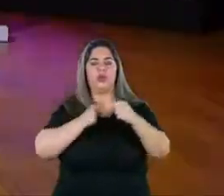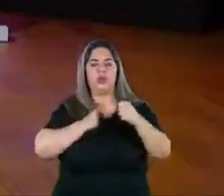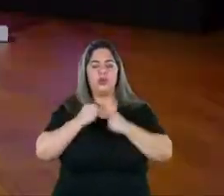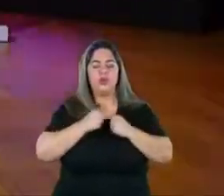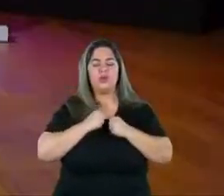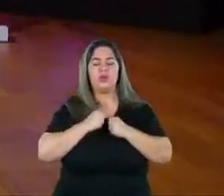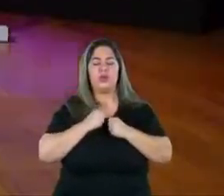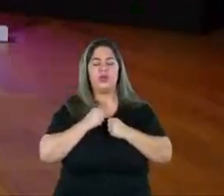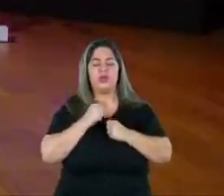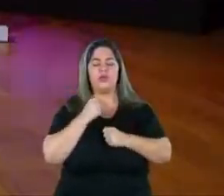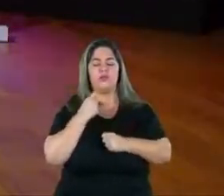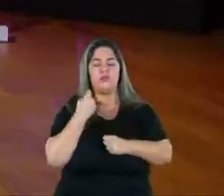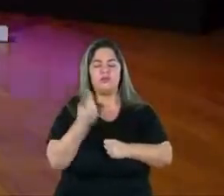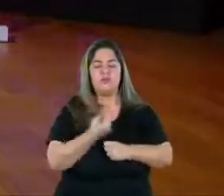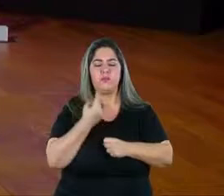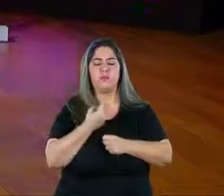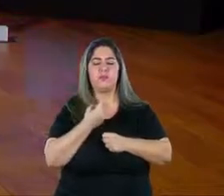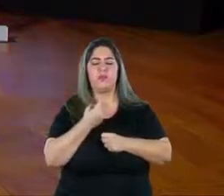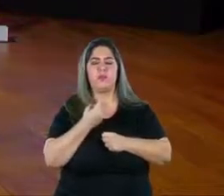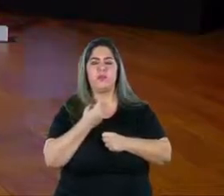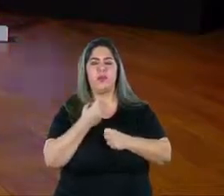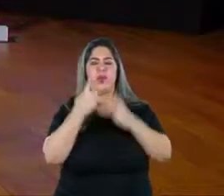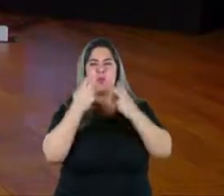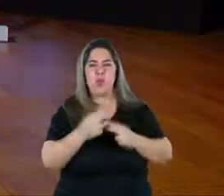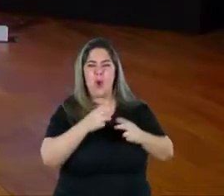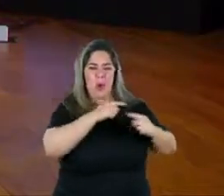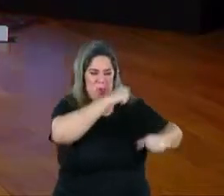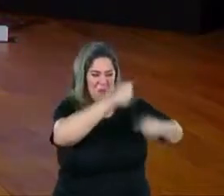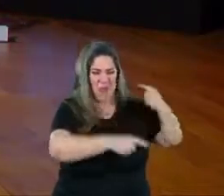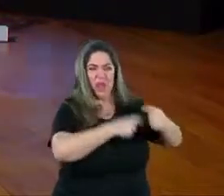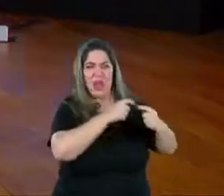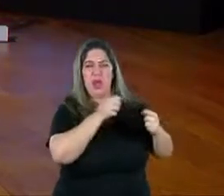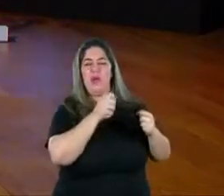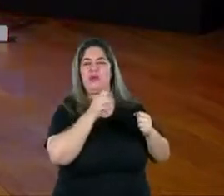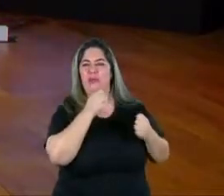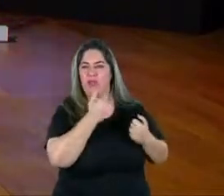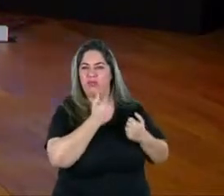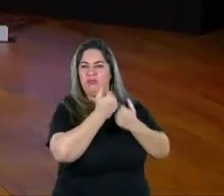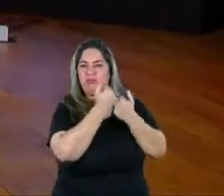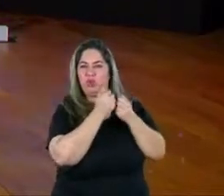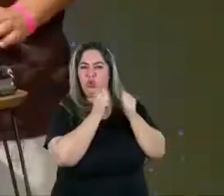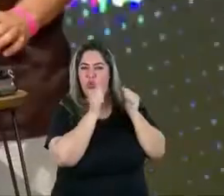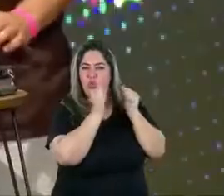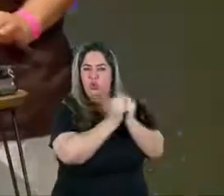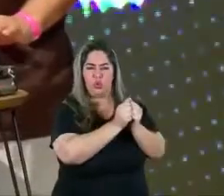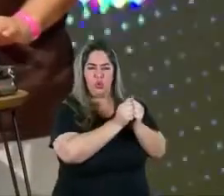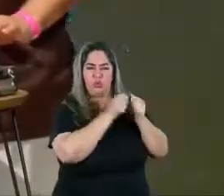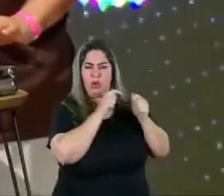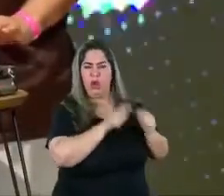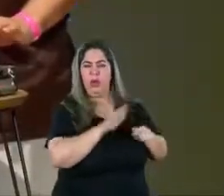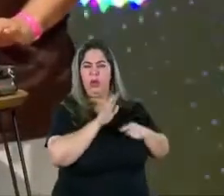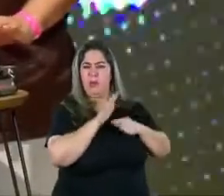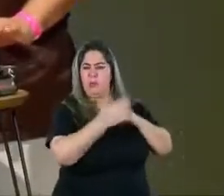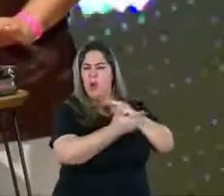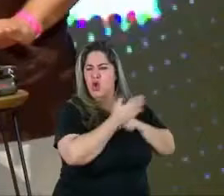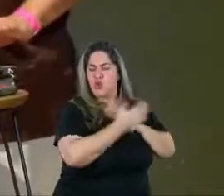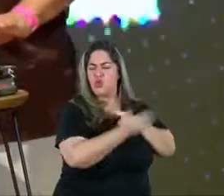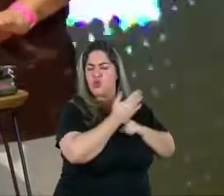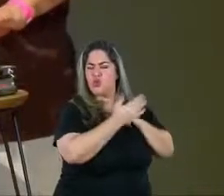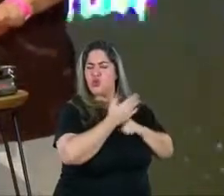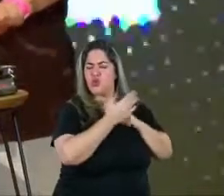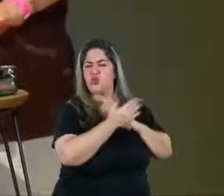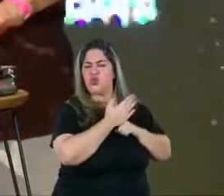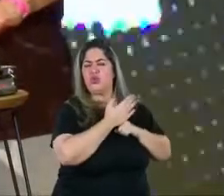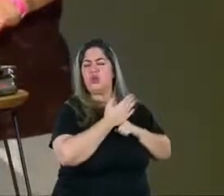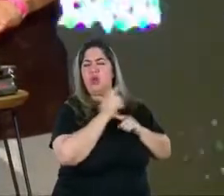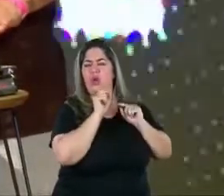Assim como o gorila tem seu pneu, que lhe serve de suporte tangível para um frenético